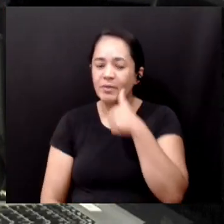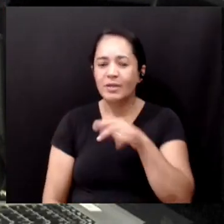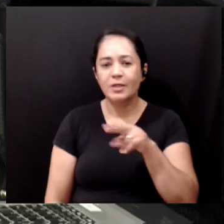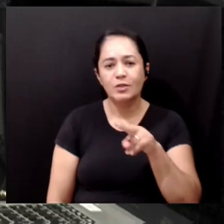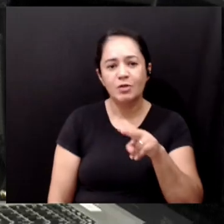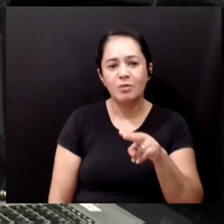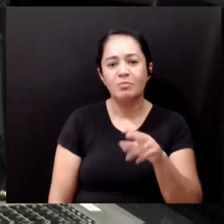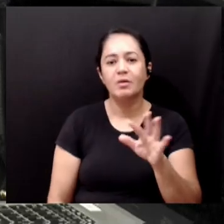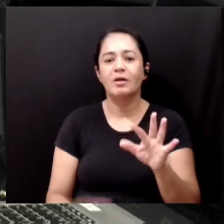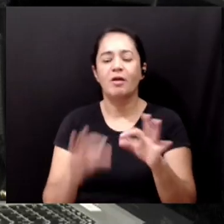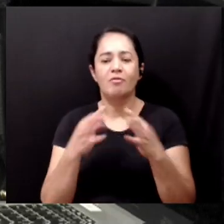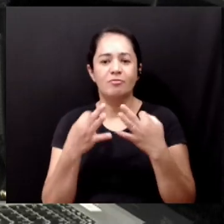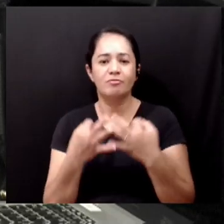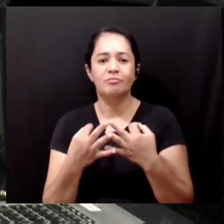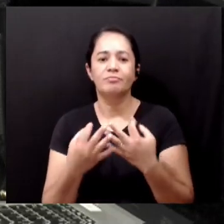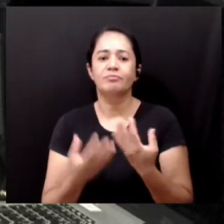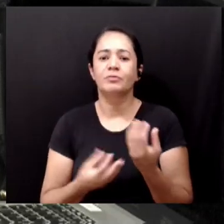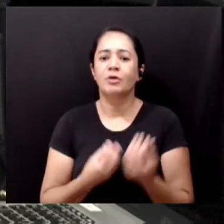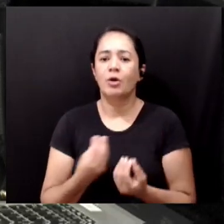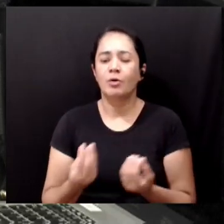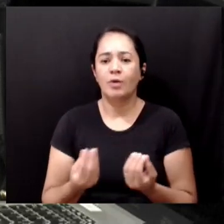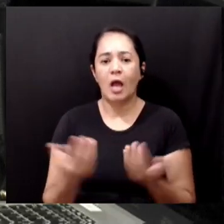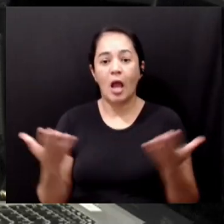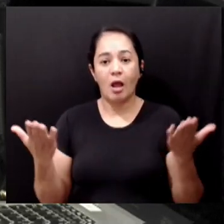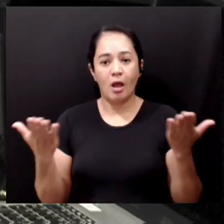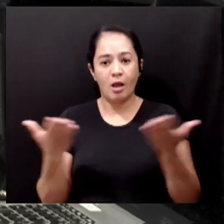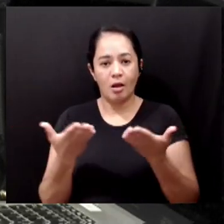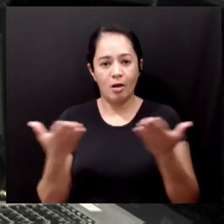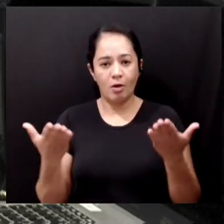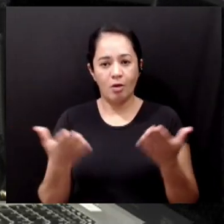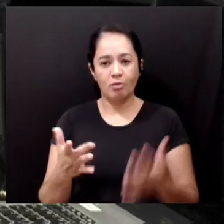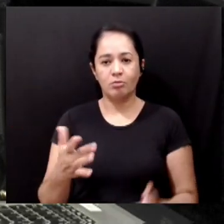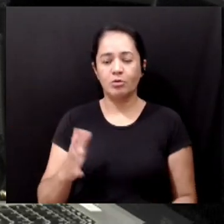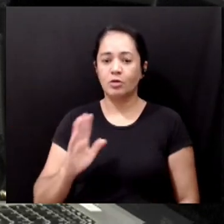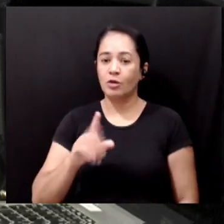infância. Agora o Guilherme mais maduro, tudo,